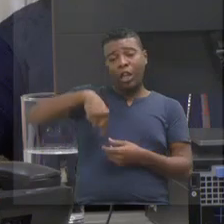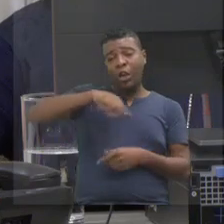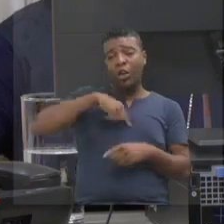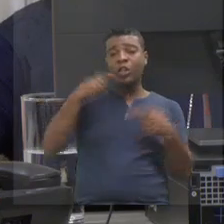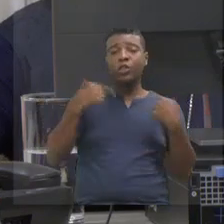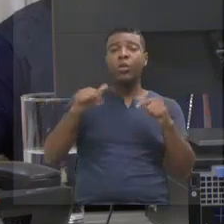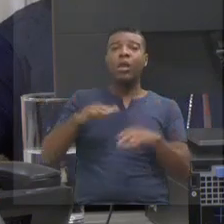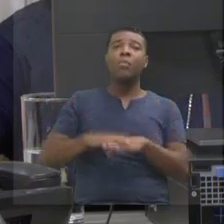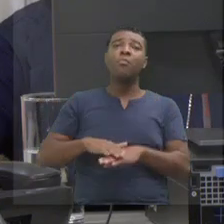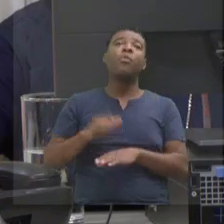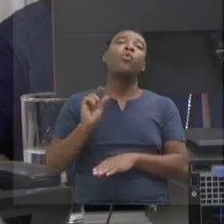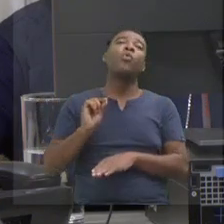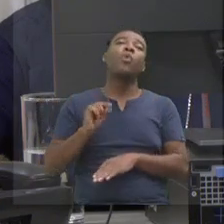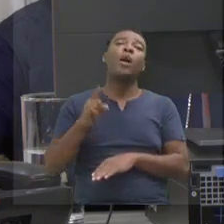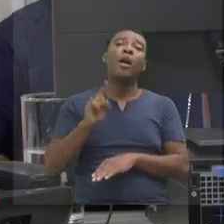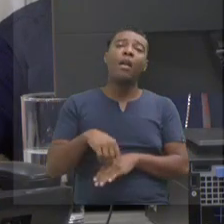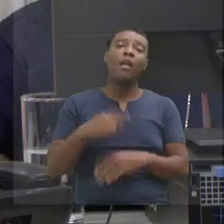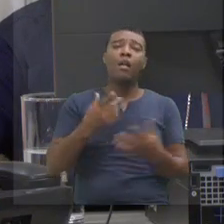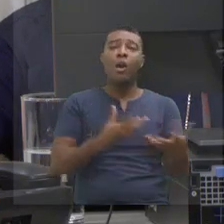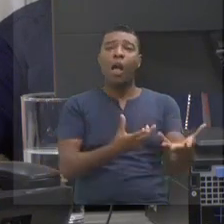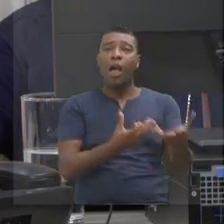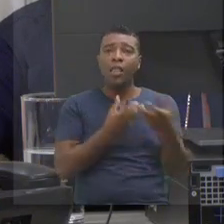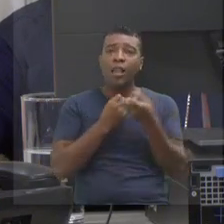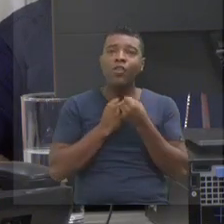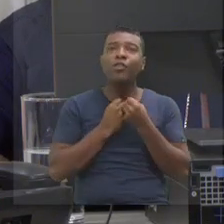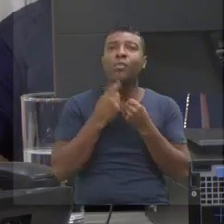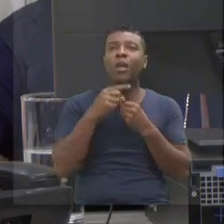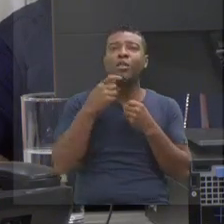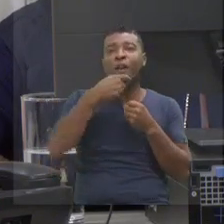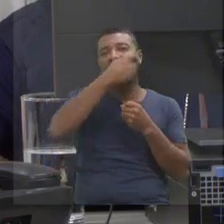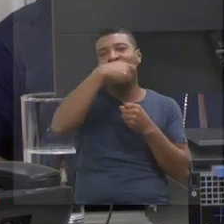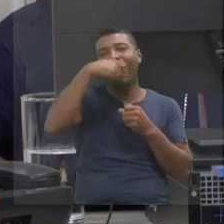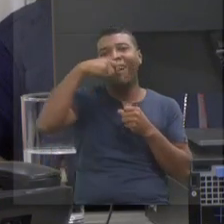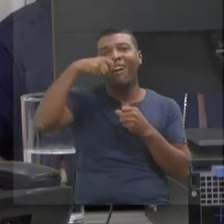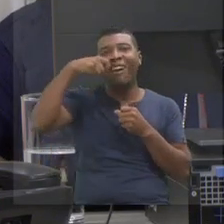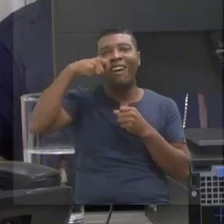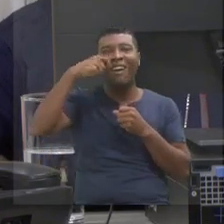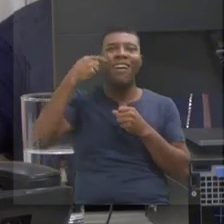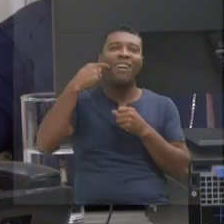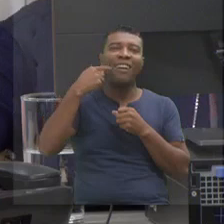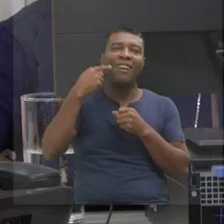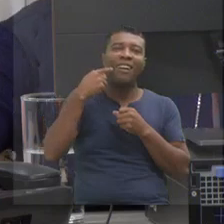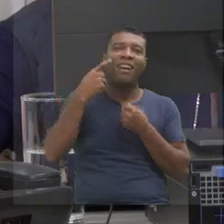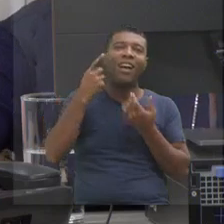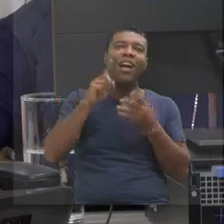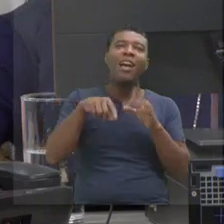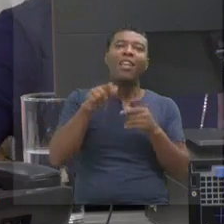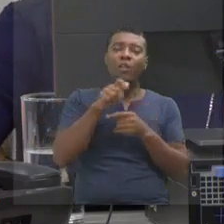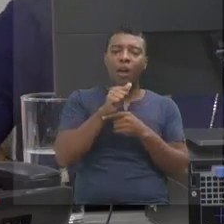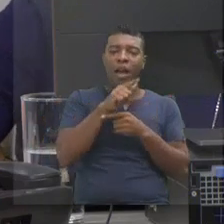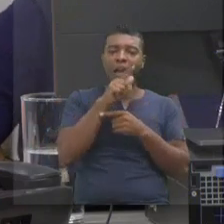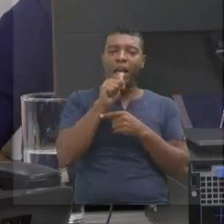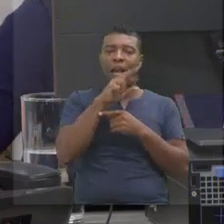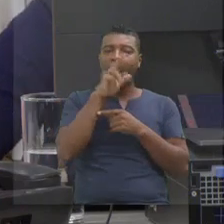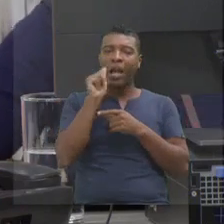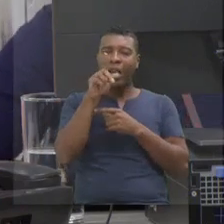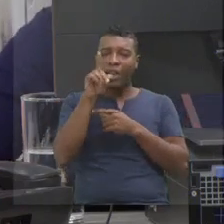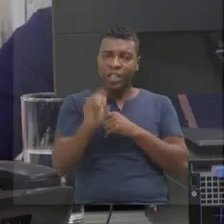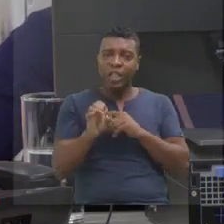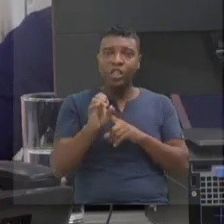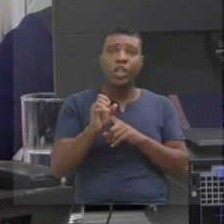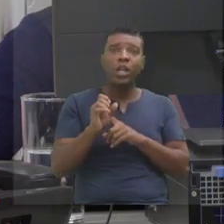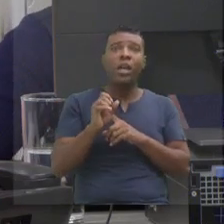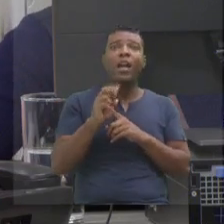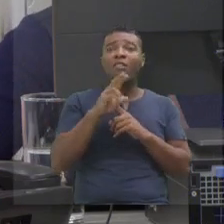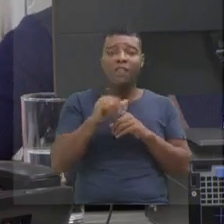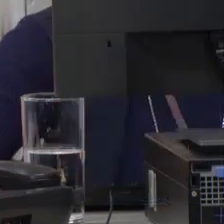o atendimento odontológico para aquelas pessoas que têm necessidades especiais uma agarrad então agora será atendido